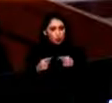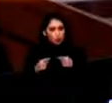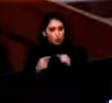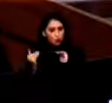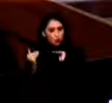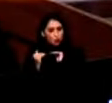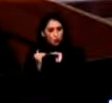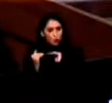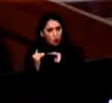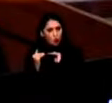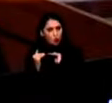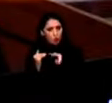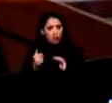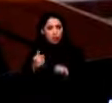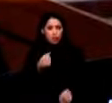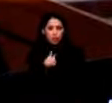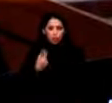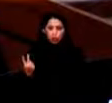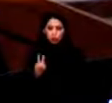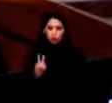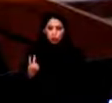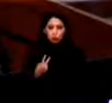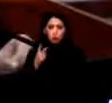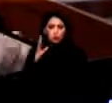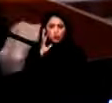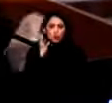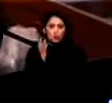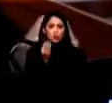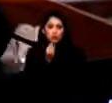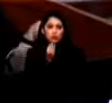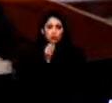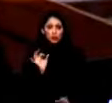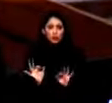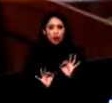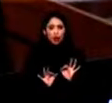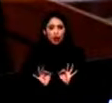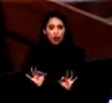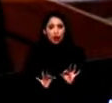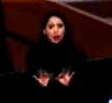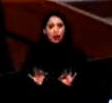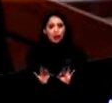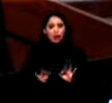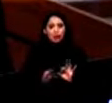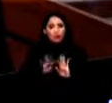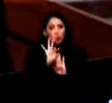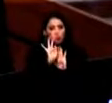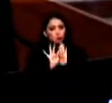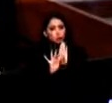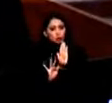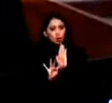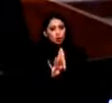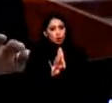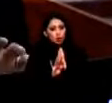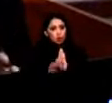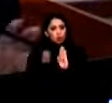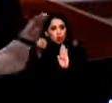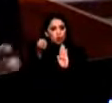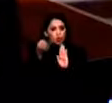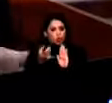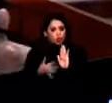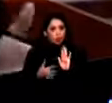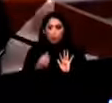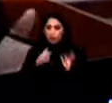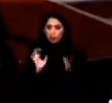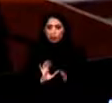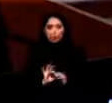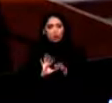eu e o ministro Toffoli, se o ministro Toffoli também concordar, podemos elaborar uma redação para especificar melhor. Eu fico à